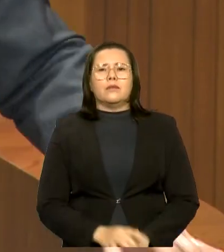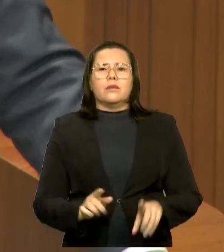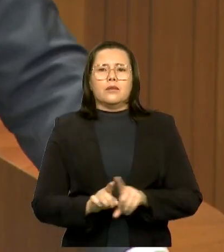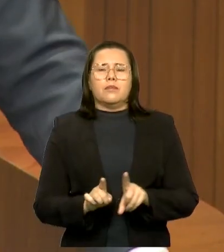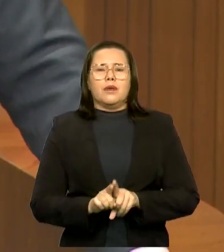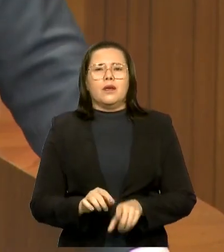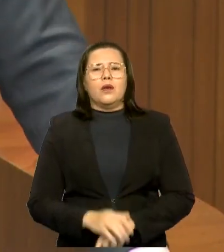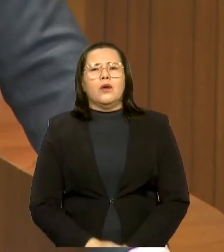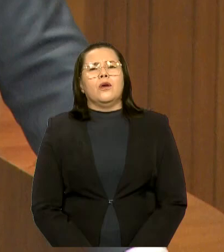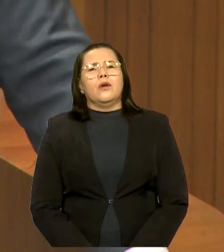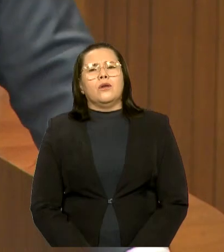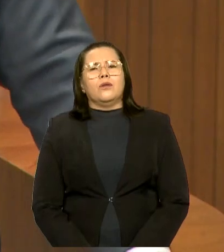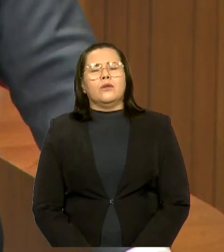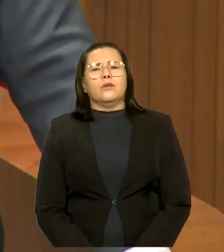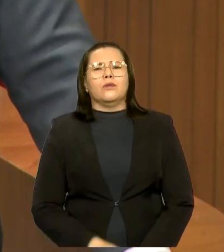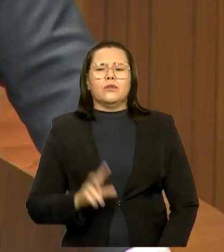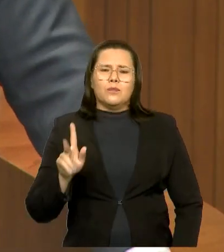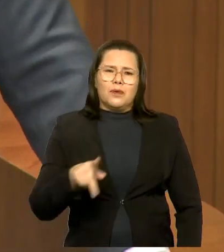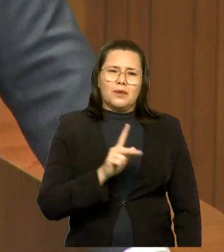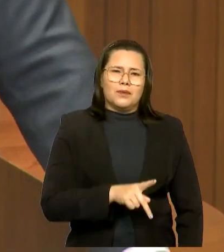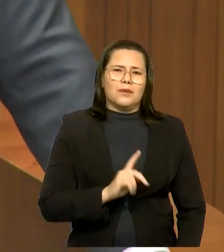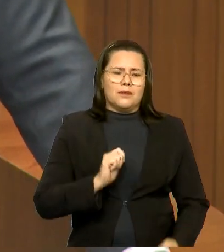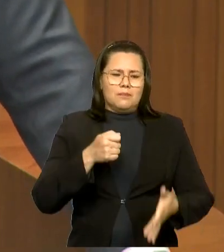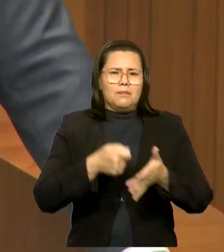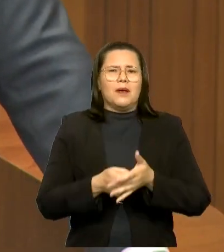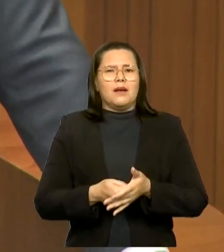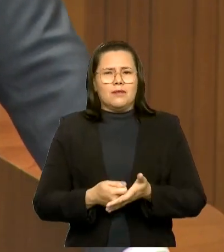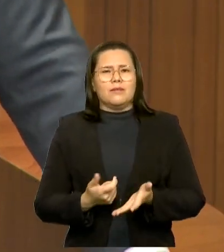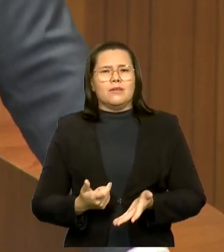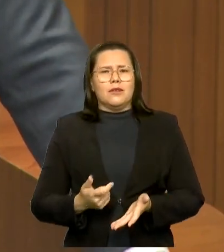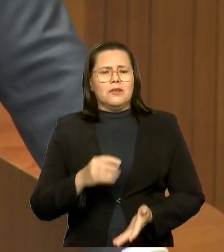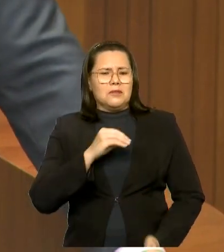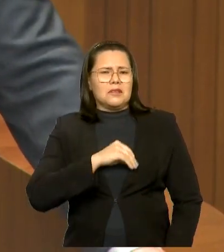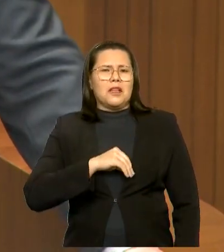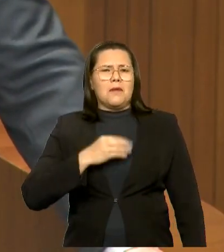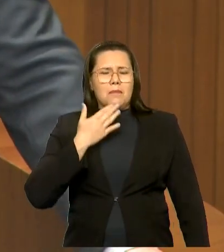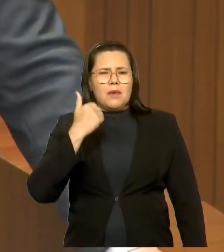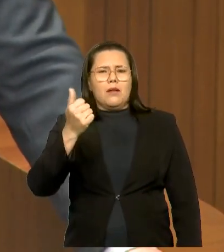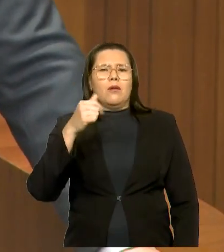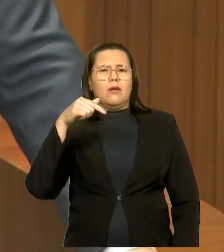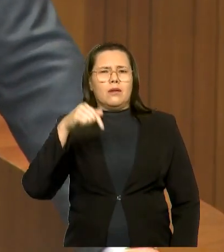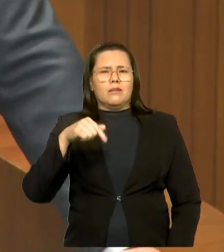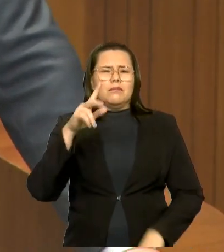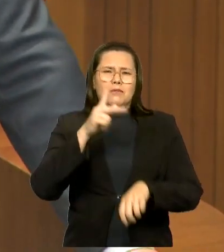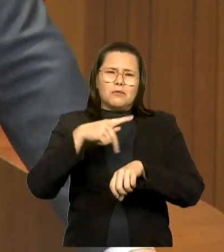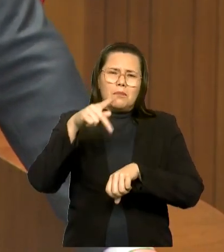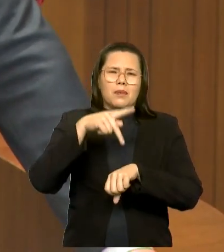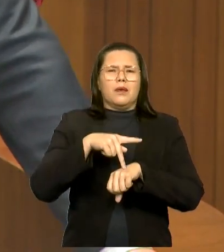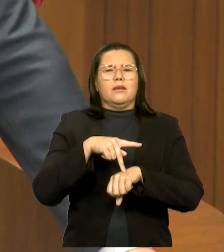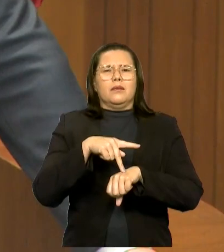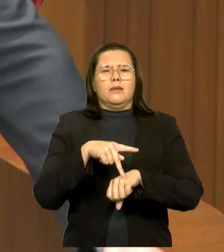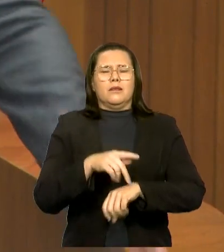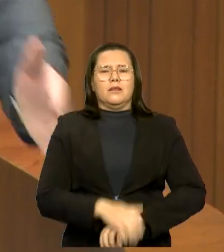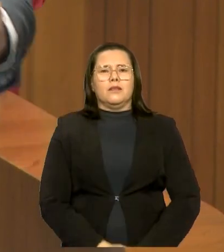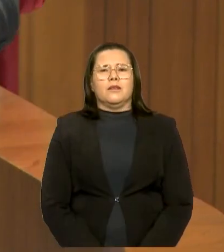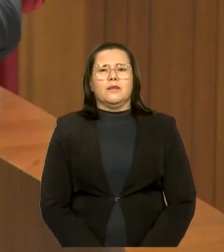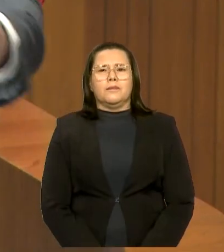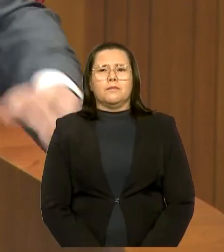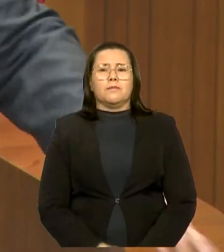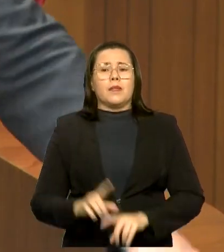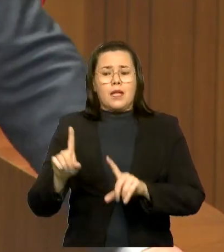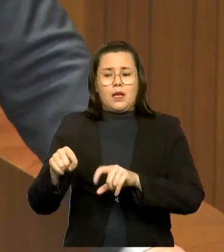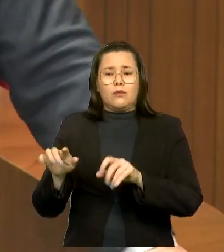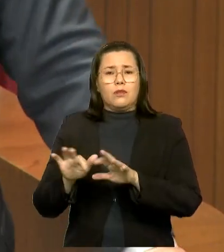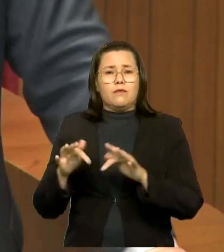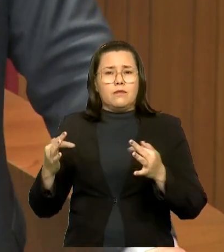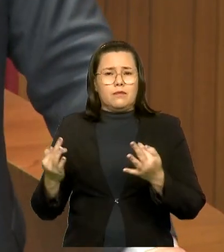mais bem pagos do país, os professores da rede pública mais bem pagos do país. Na agricultura familiar, deputado Júlio Mendonça, Vossa Excelência teve a